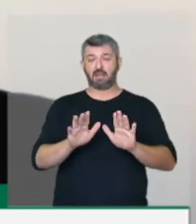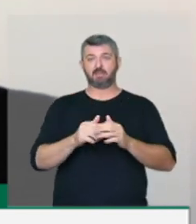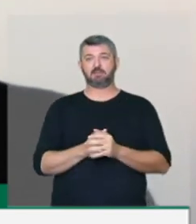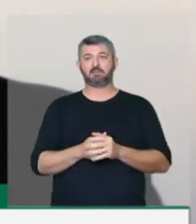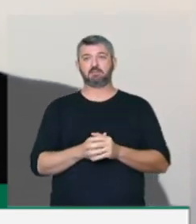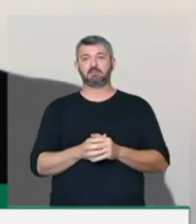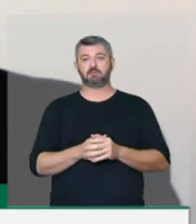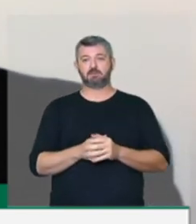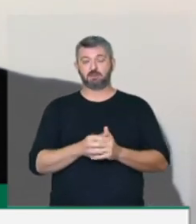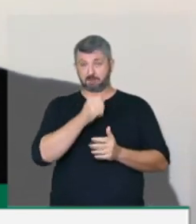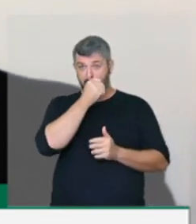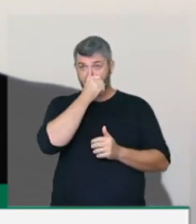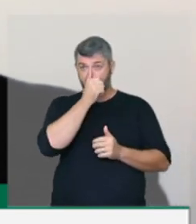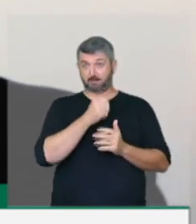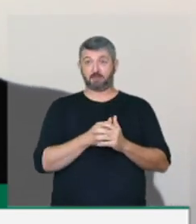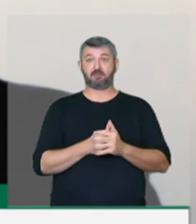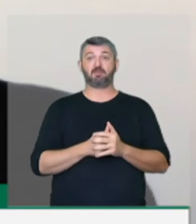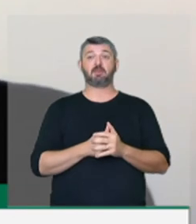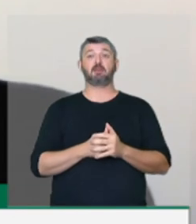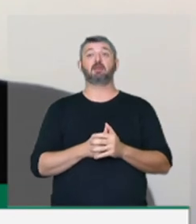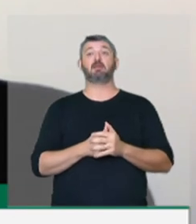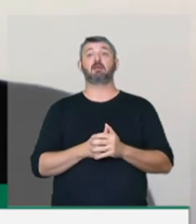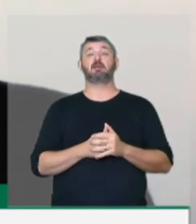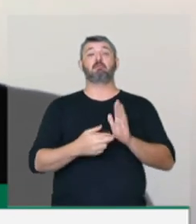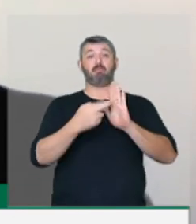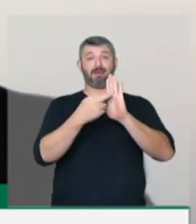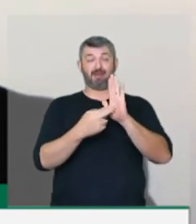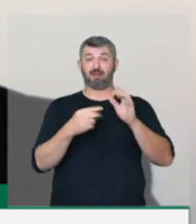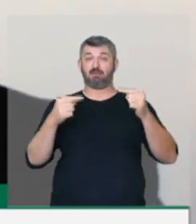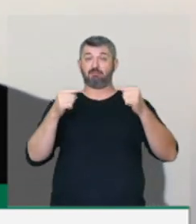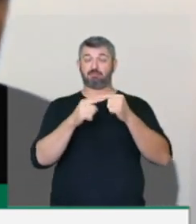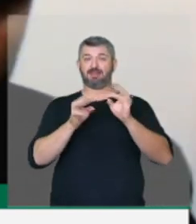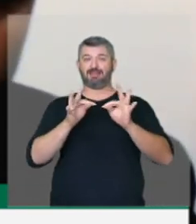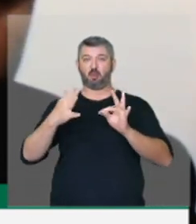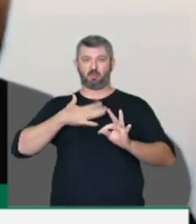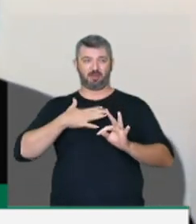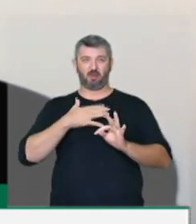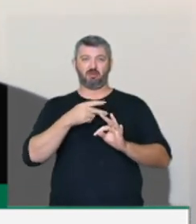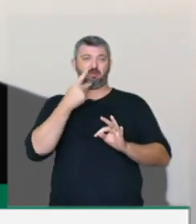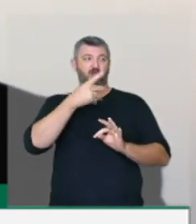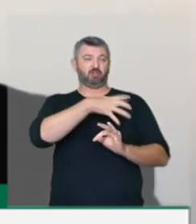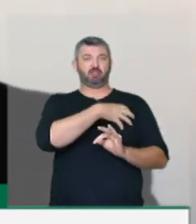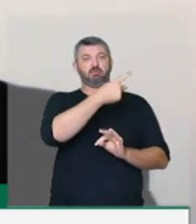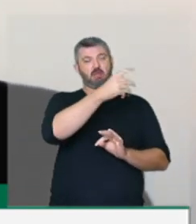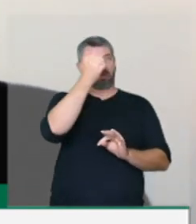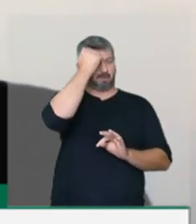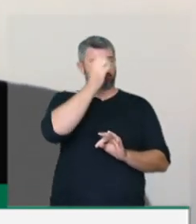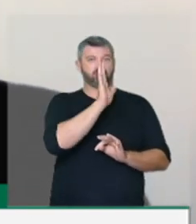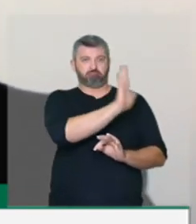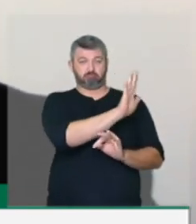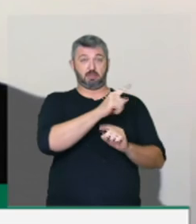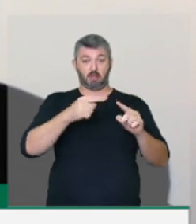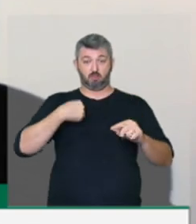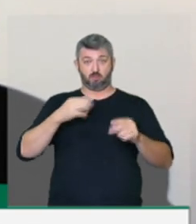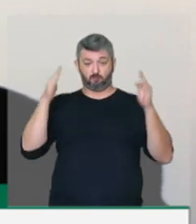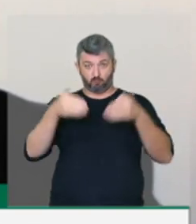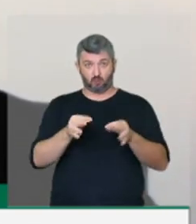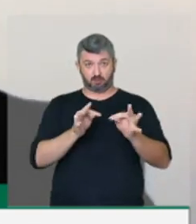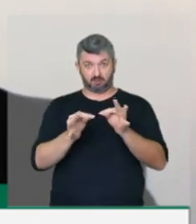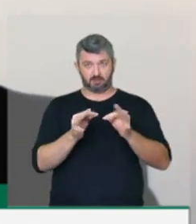me debruço exclusivamente sobre critérios técnicos, o tom e nem tanto as falas poderiam